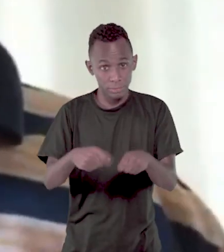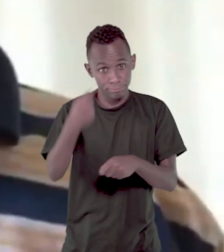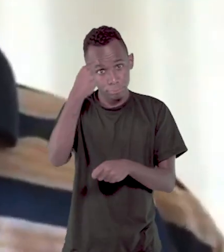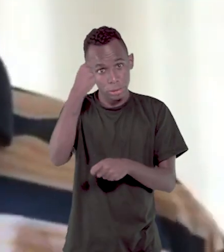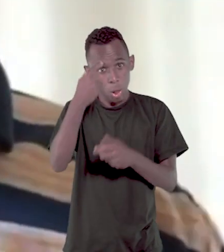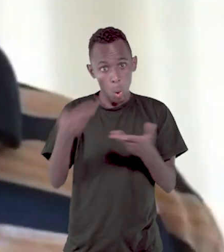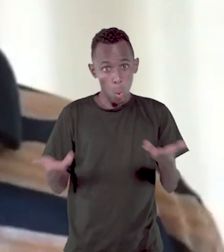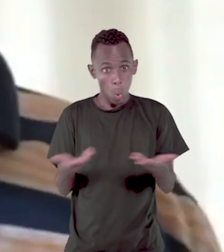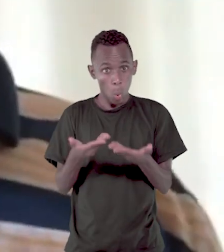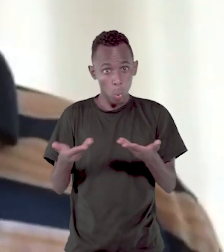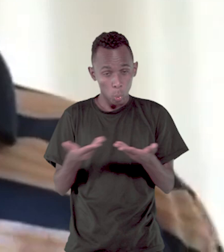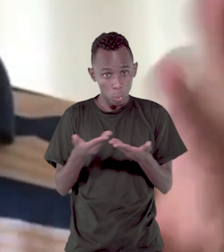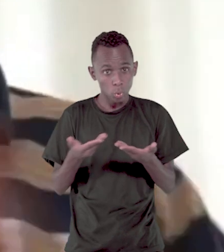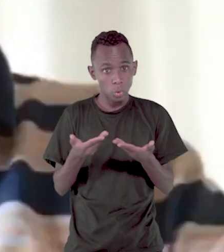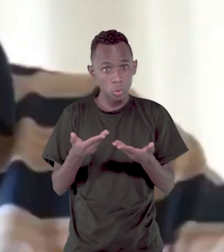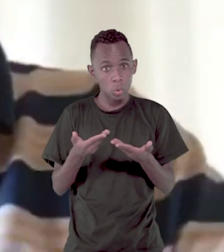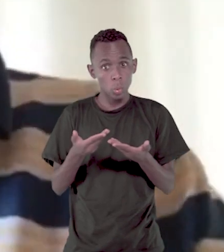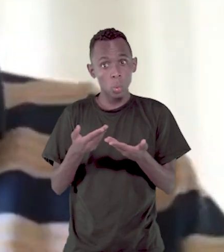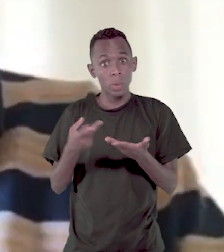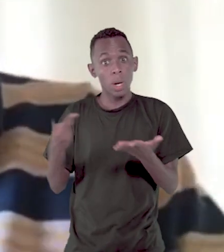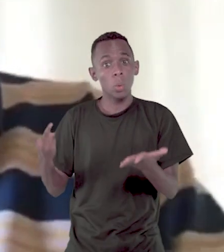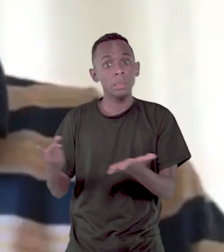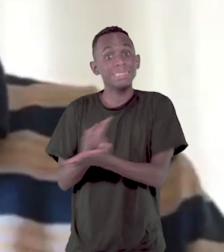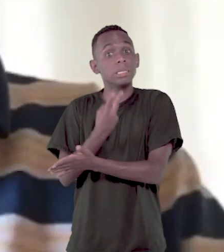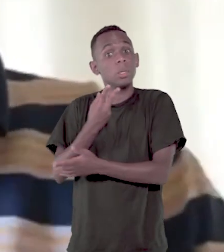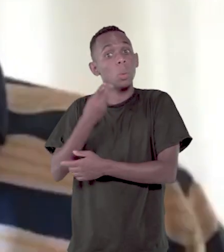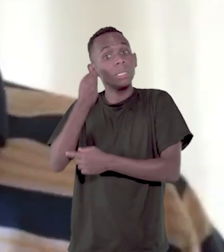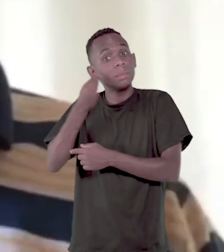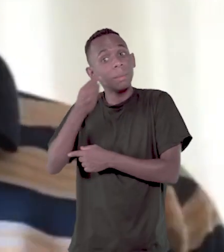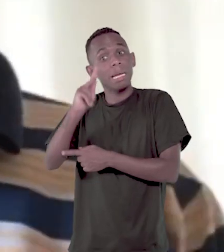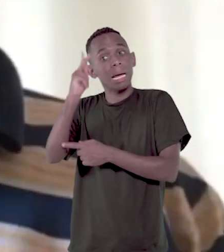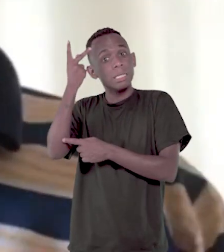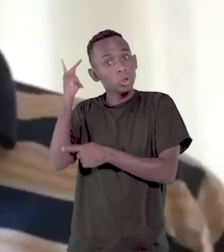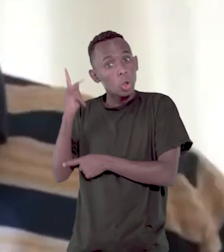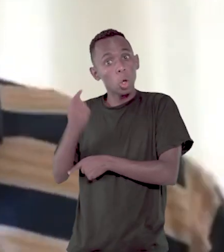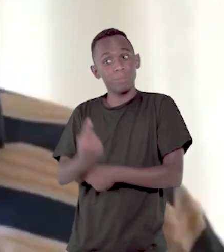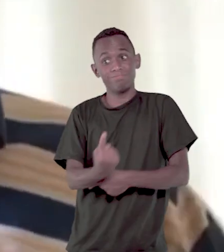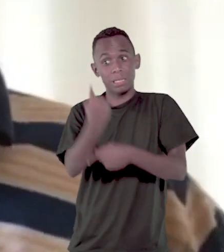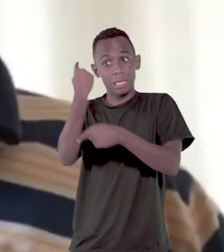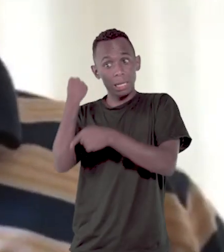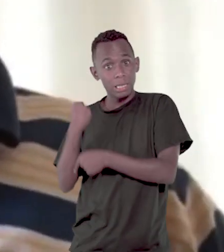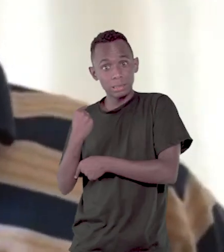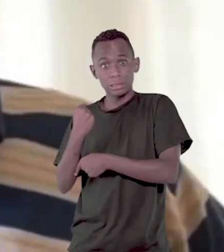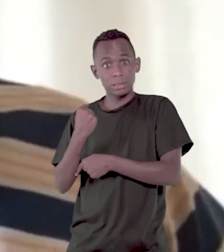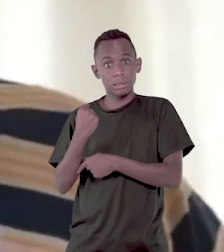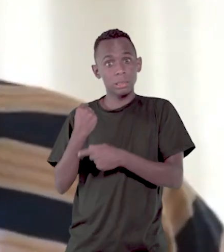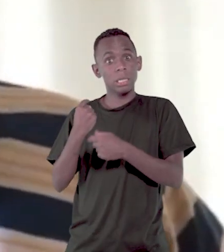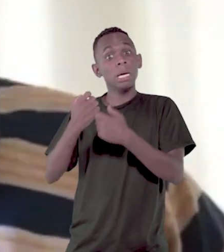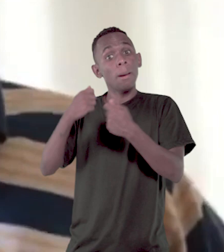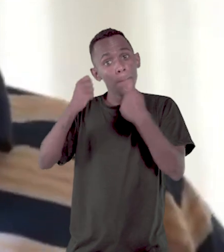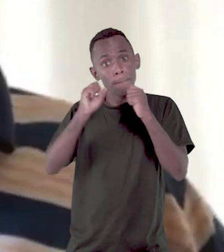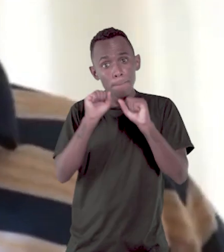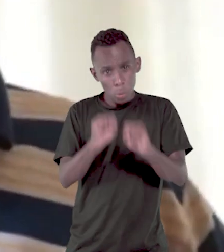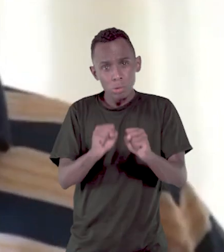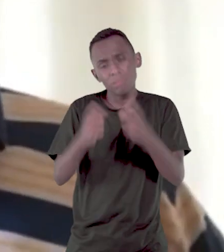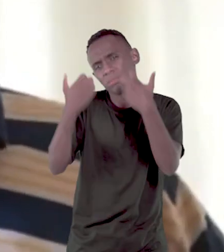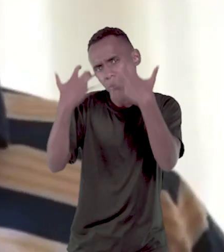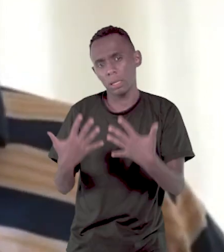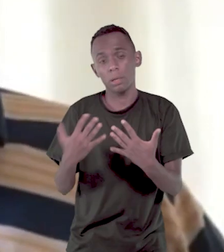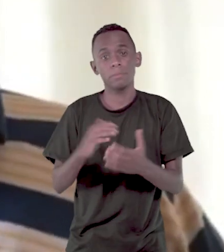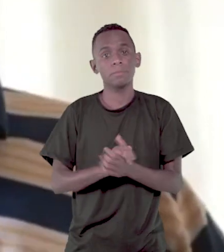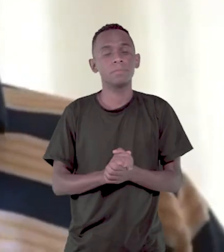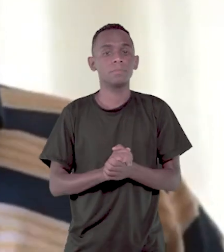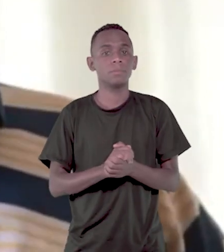continuar pensando hoje que aquele fato de ocorrido em Cataguases, que era o movimento verde, ter sido um fenômeno